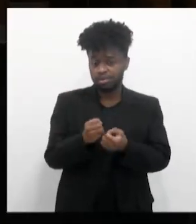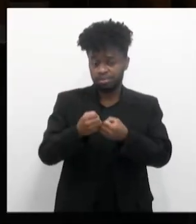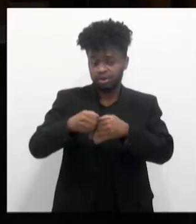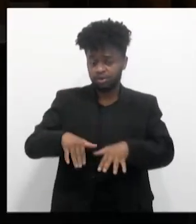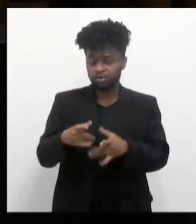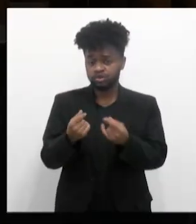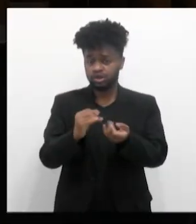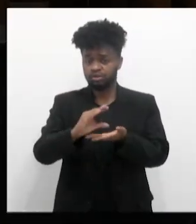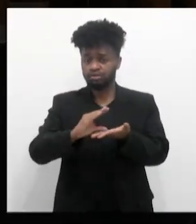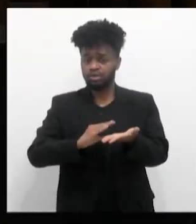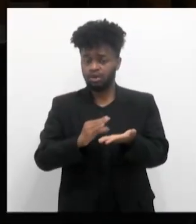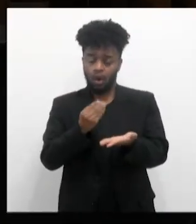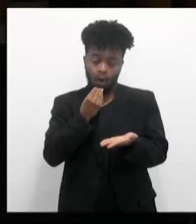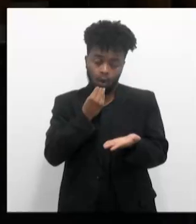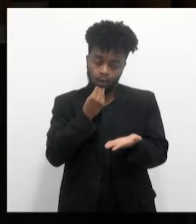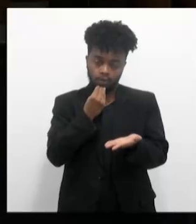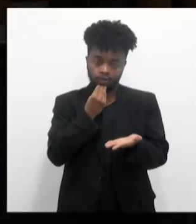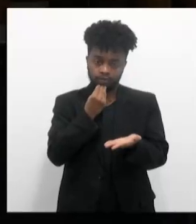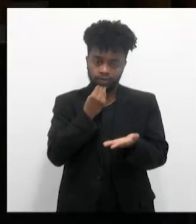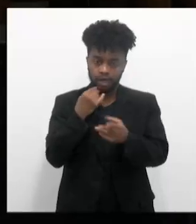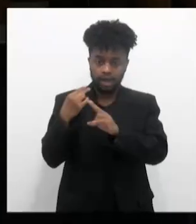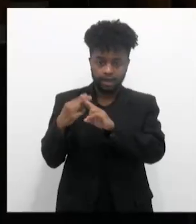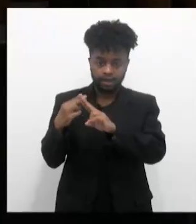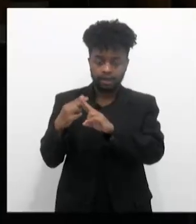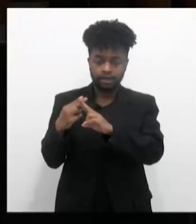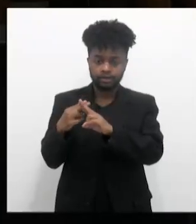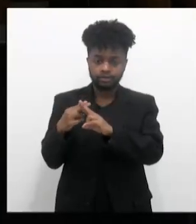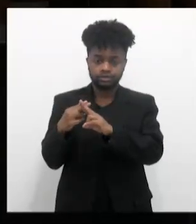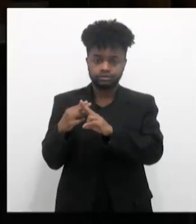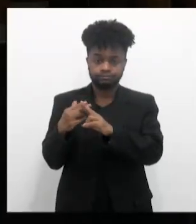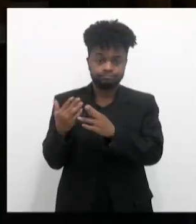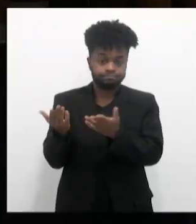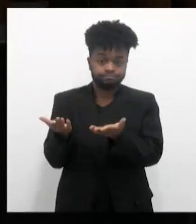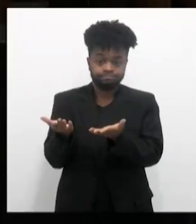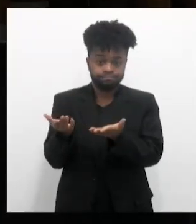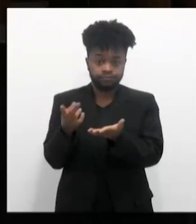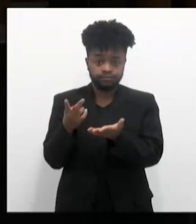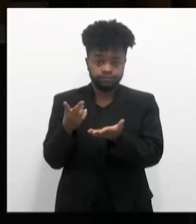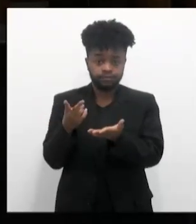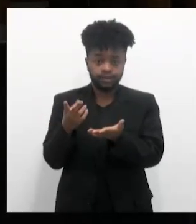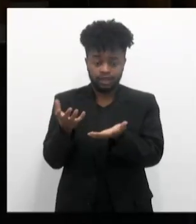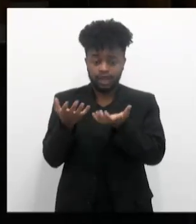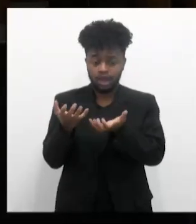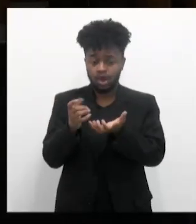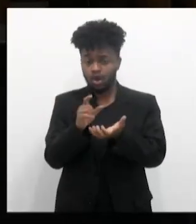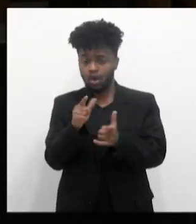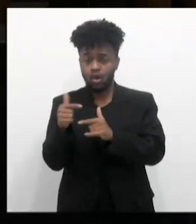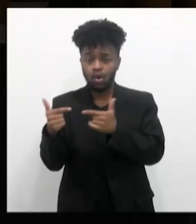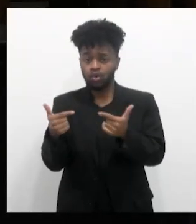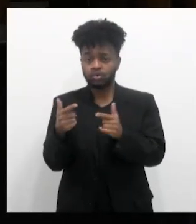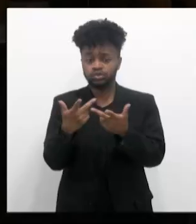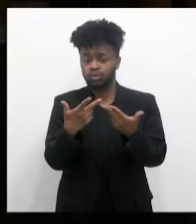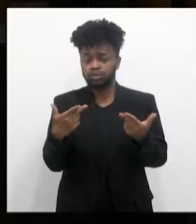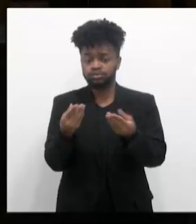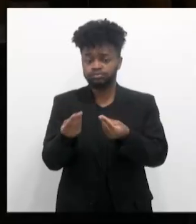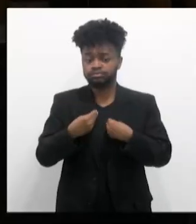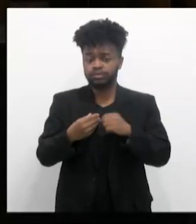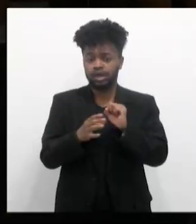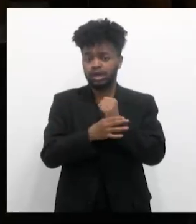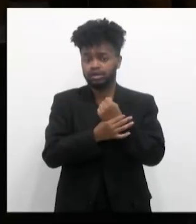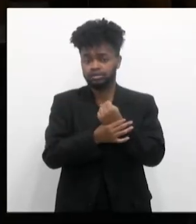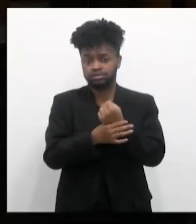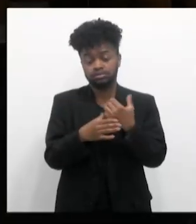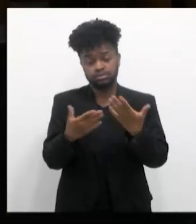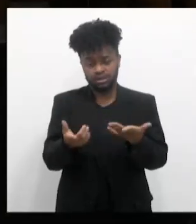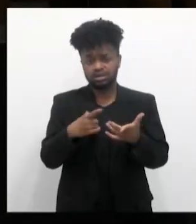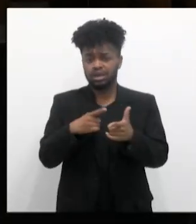receitas, evidentemente a Caixa Econômica vai querer outras contragarantias. Então, vai ter